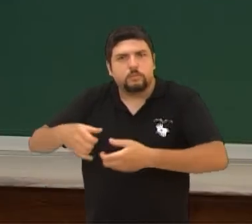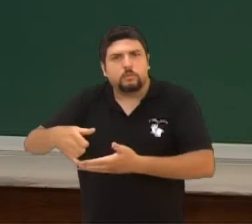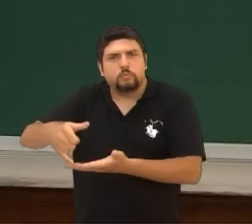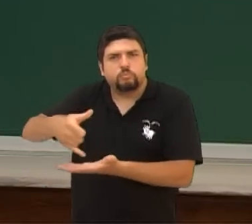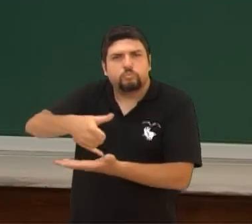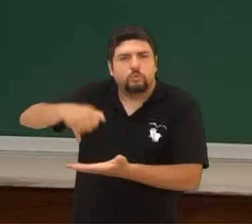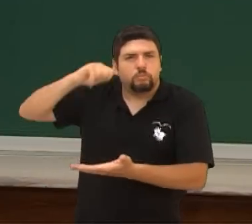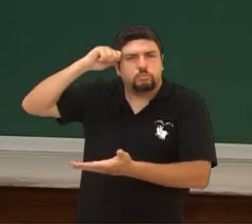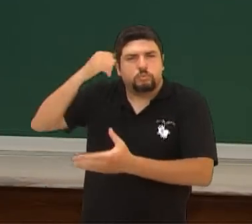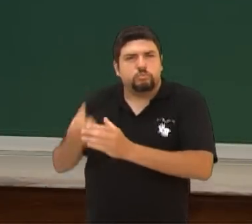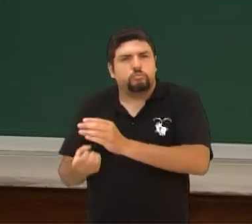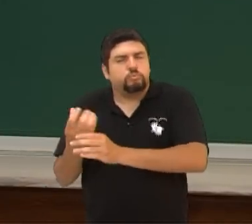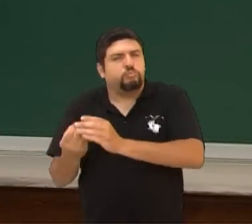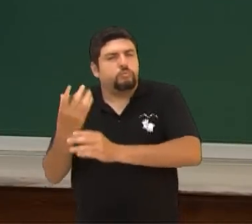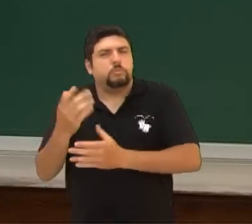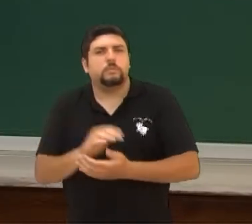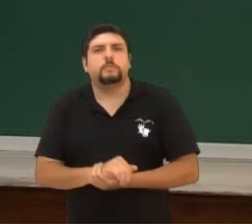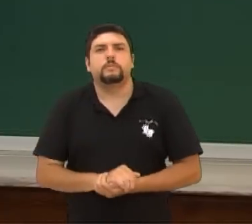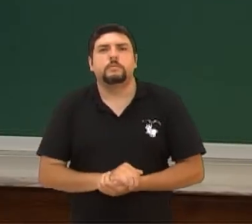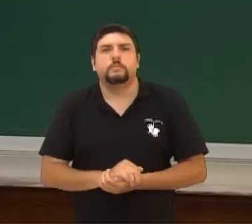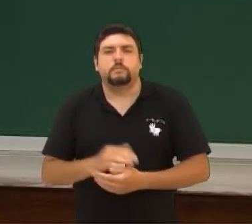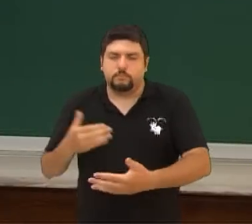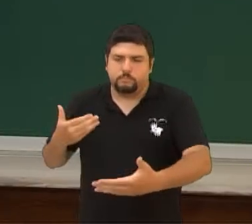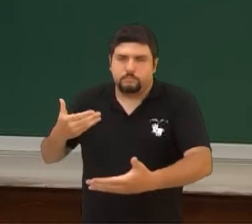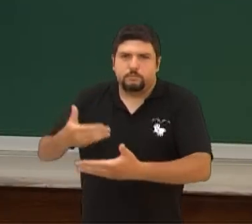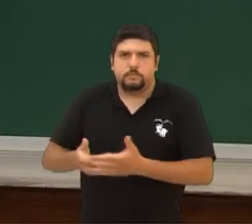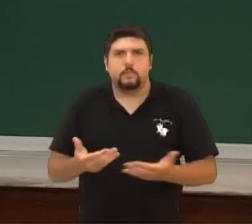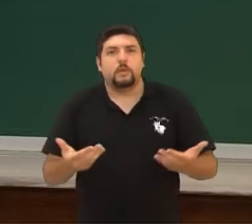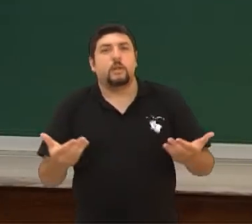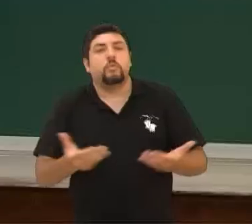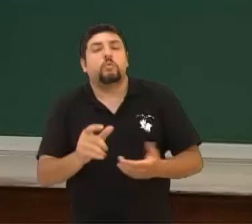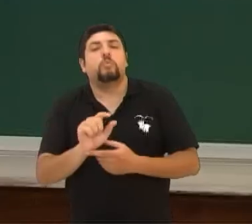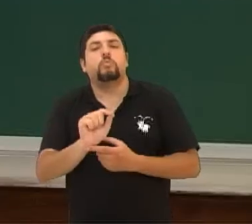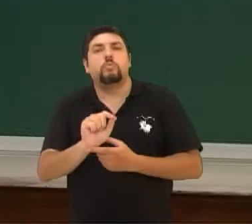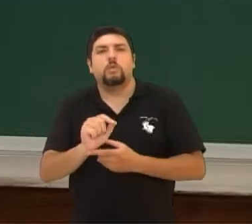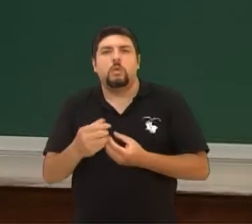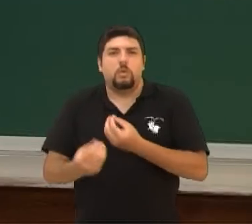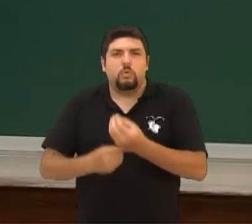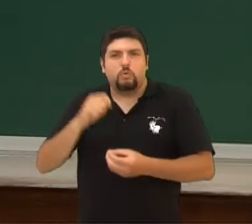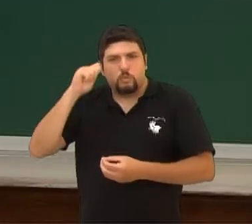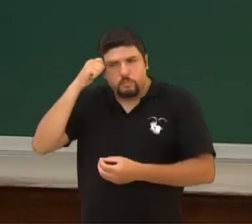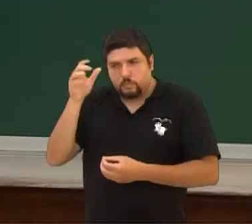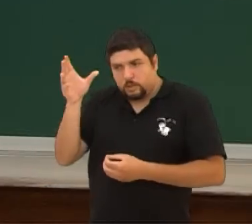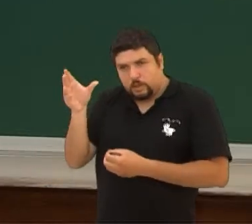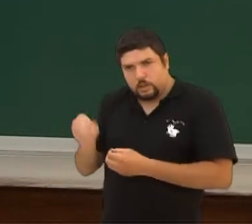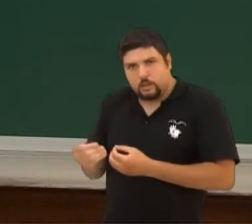do continente. Então hoje nós vimos aí o processo de urbanização na África